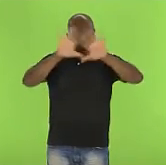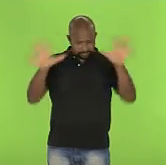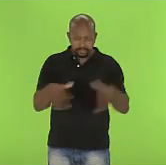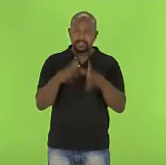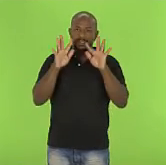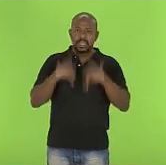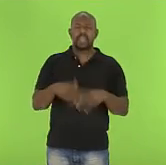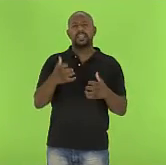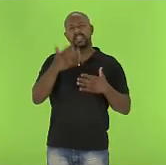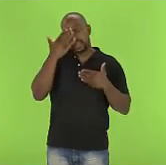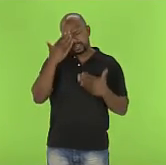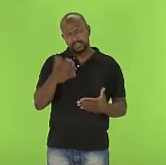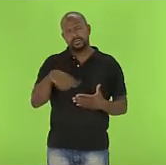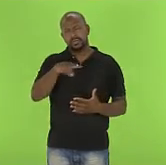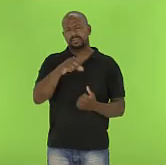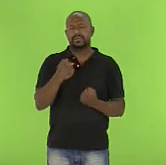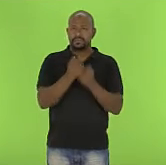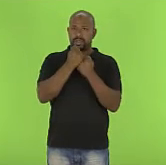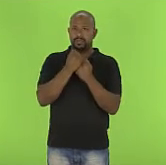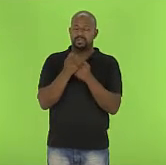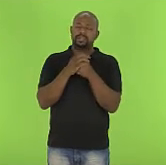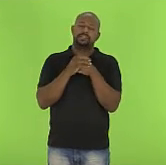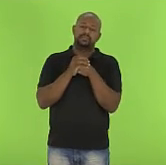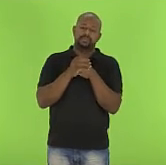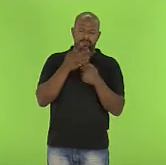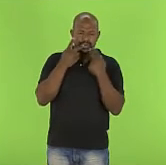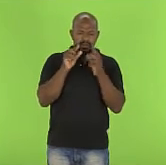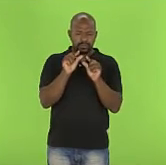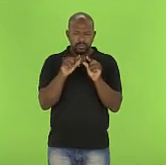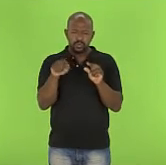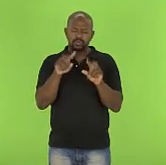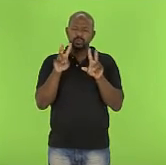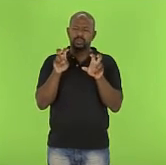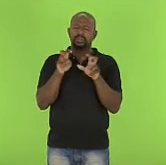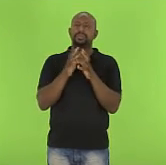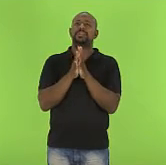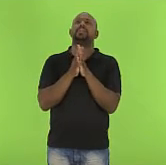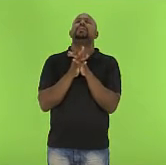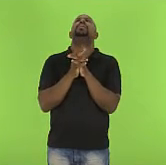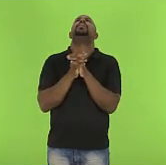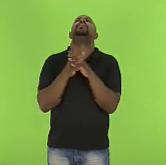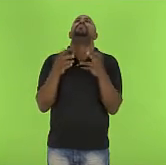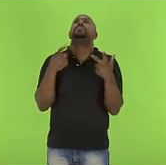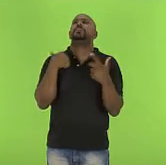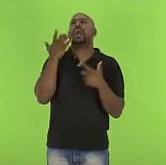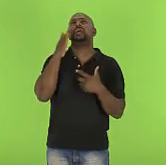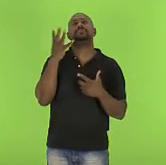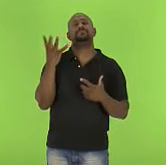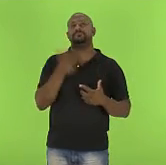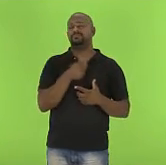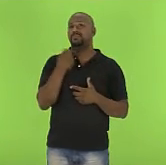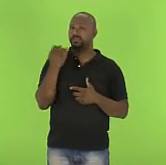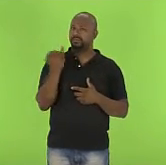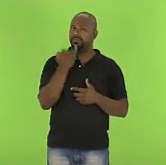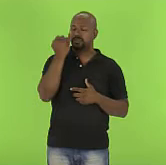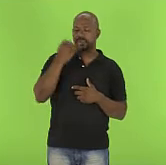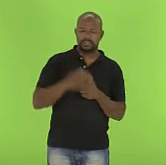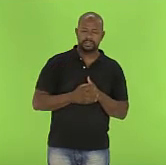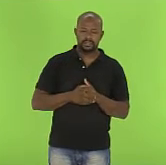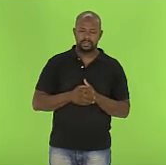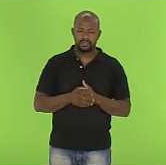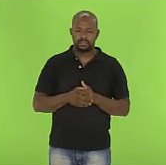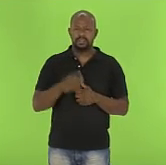gente encerrar a nossa live, eu queria agradecer os nossos apoiadores. Vamos falar um pouco sobre uma coisa que eu acho muito